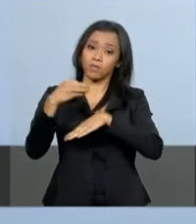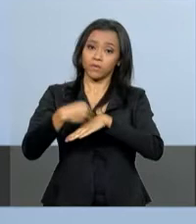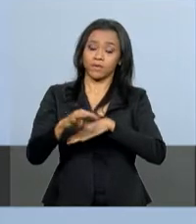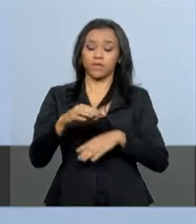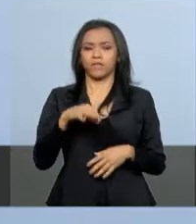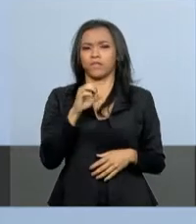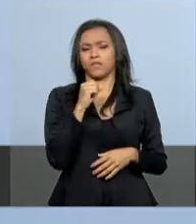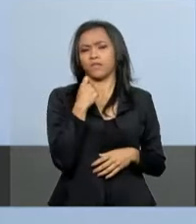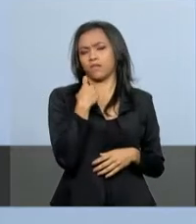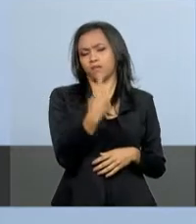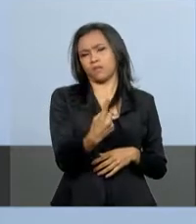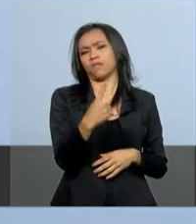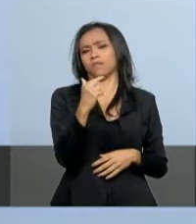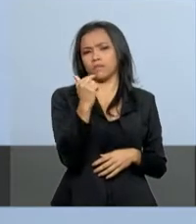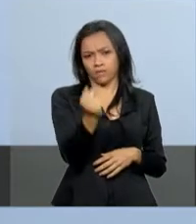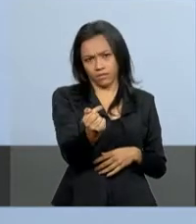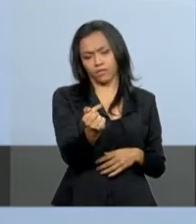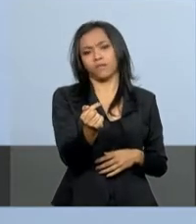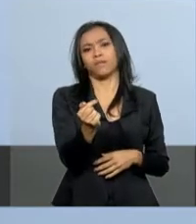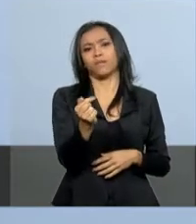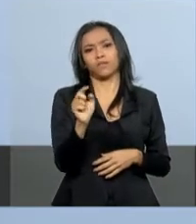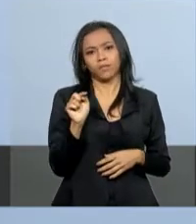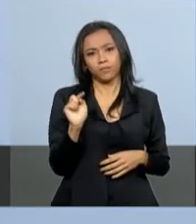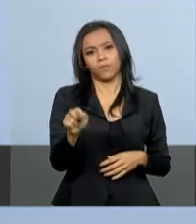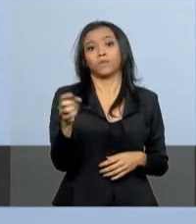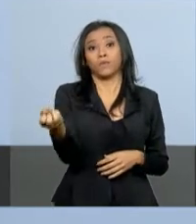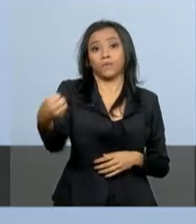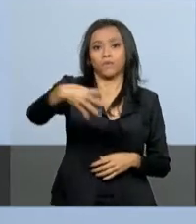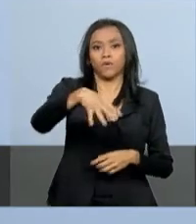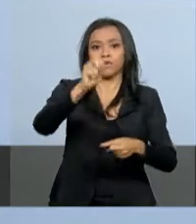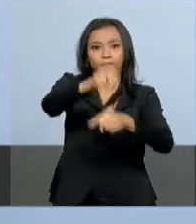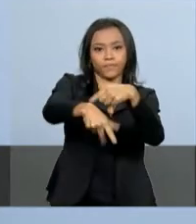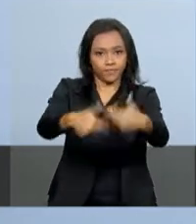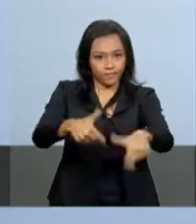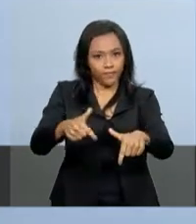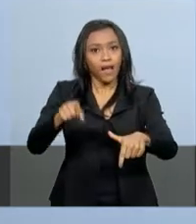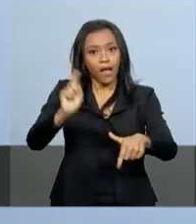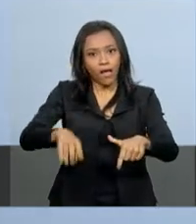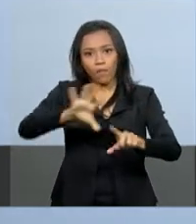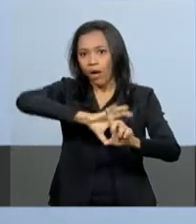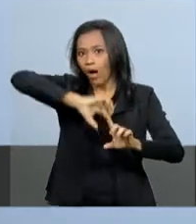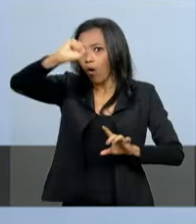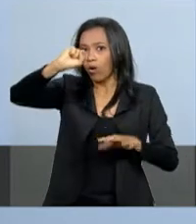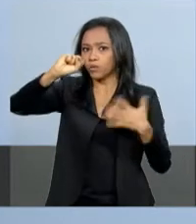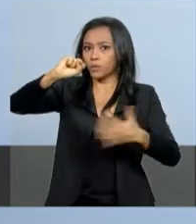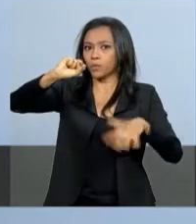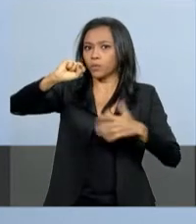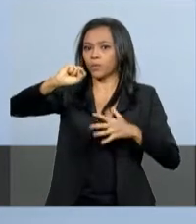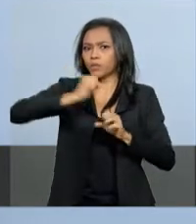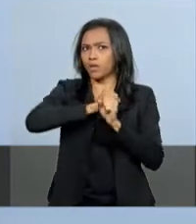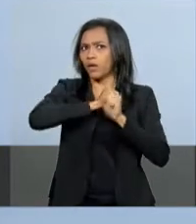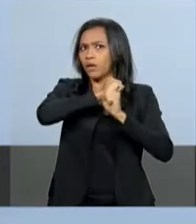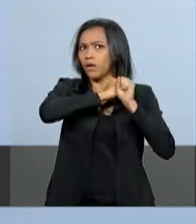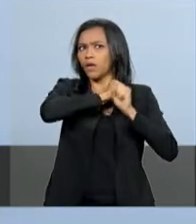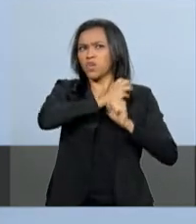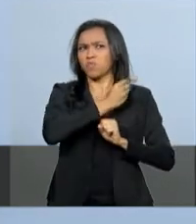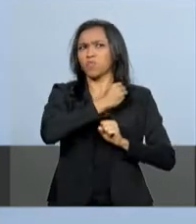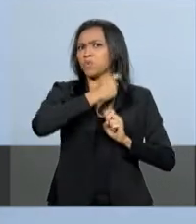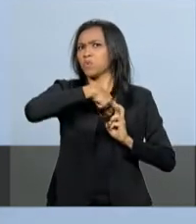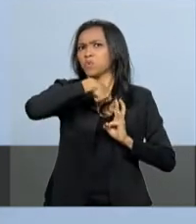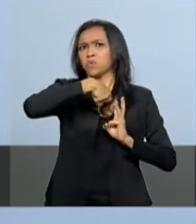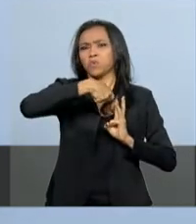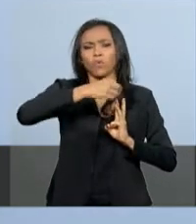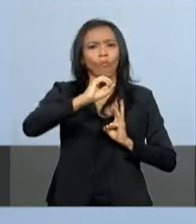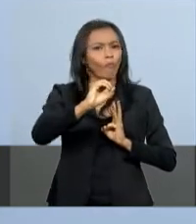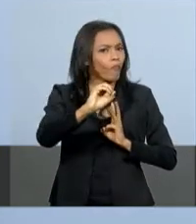101 117 mil novos empregos é um dado recorde e muitos anos há muito tempo não se conseguia isso a